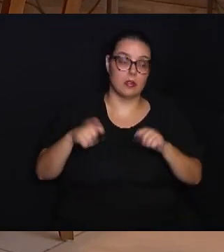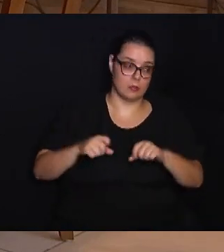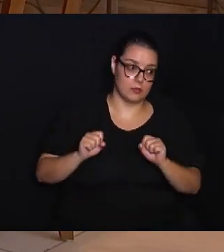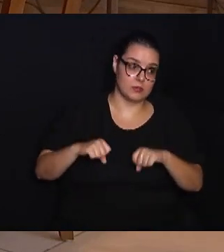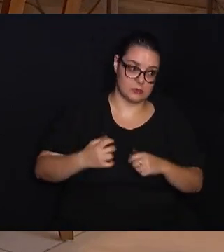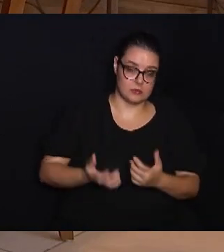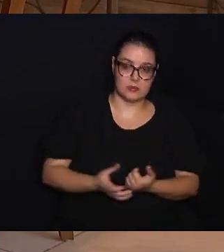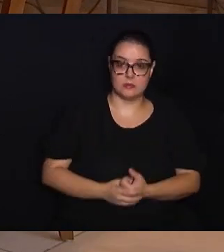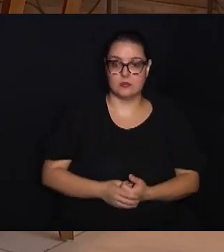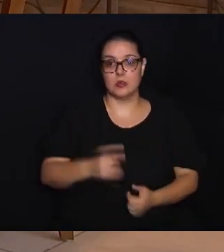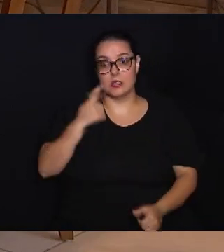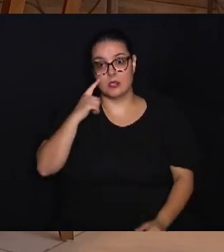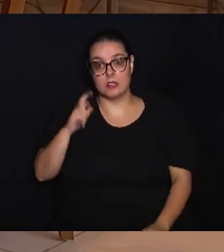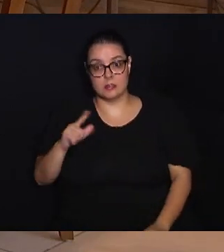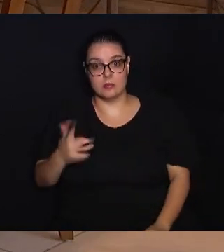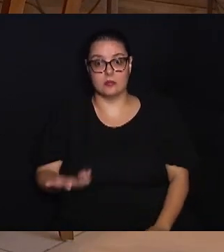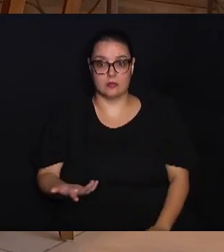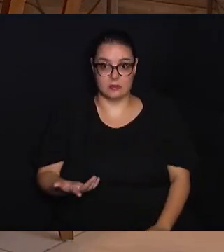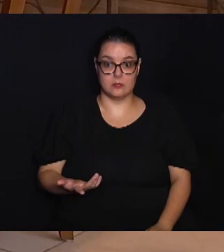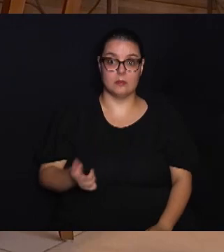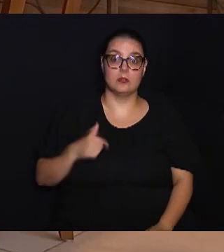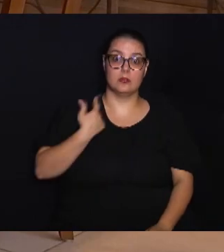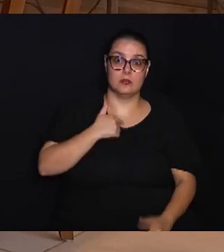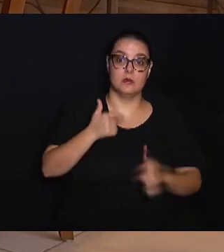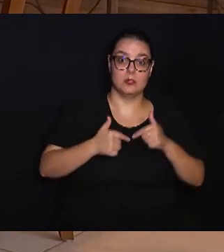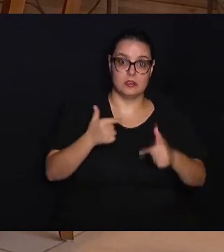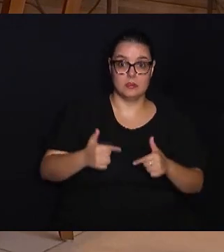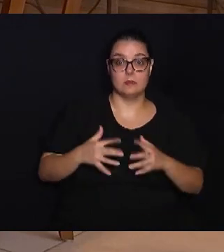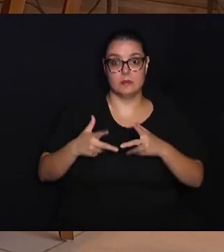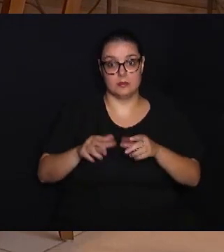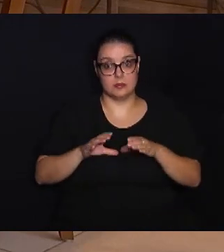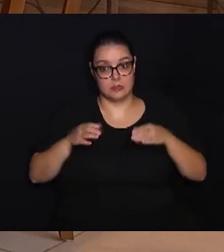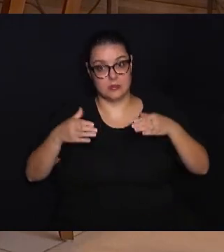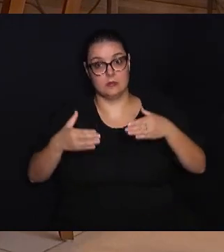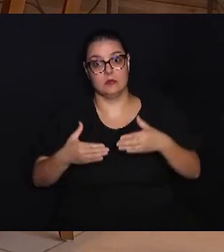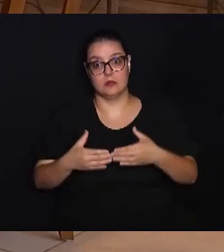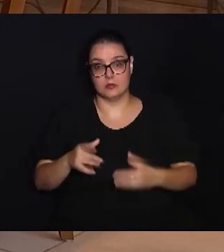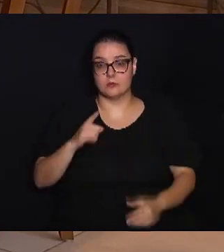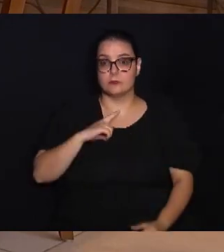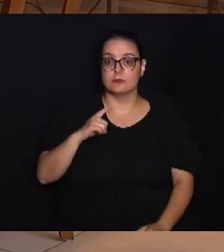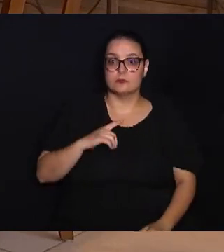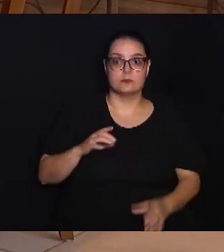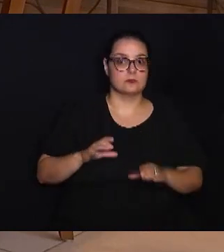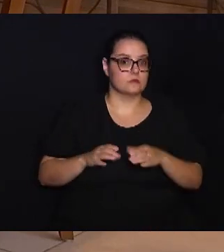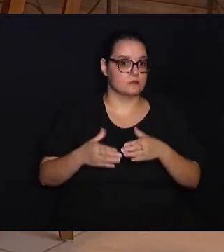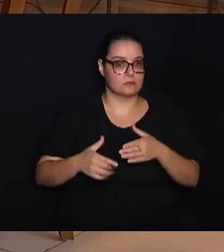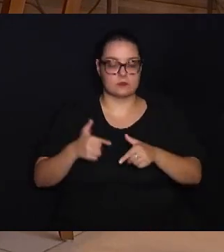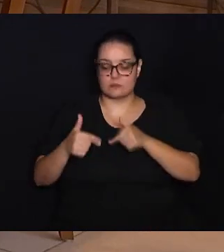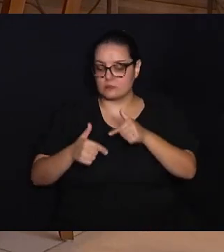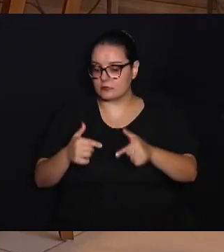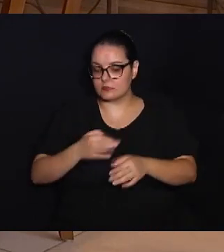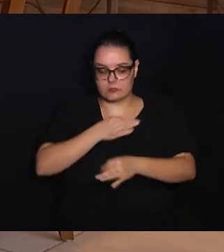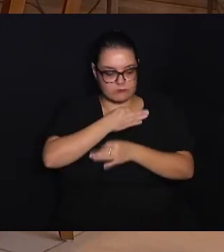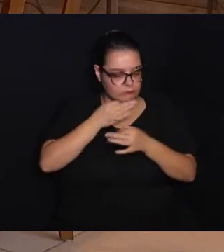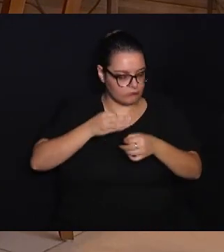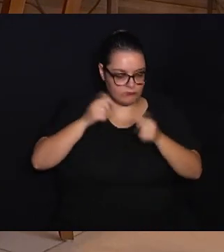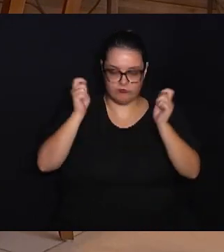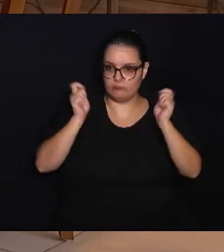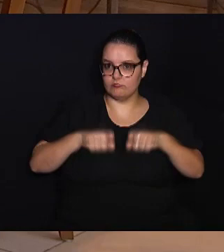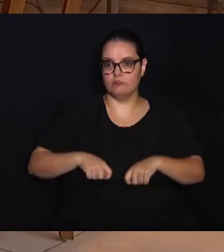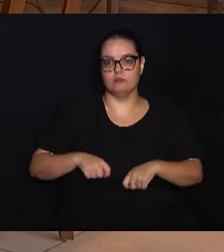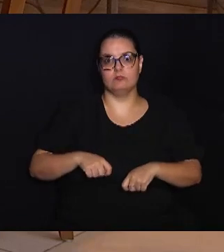assim então é possível sim e é lógico com isso nós vamos trabalhar toda a nossa equipe né temos aqui uma equipe